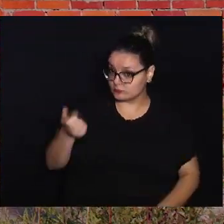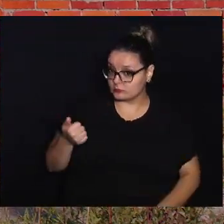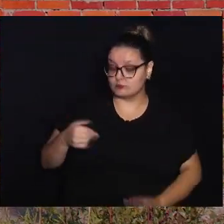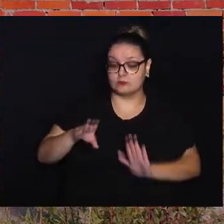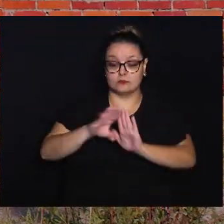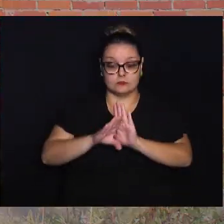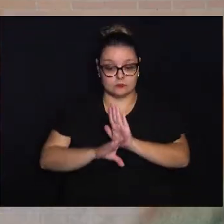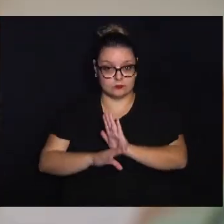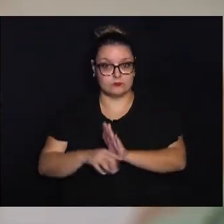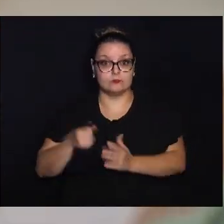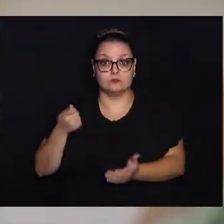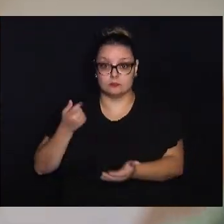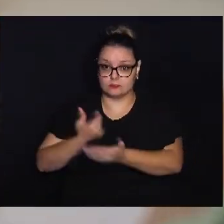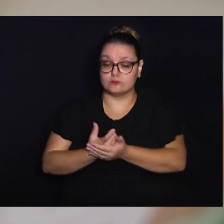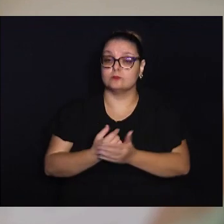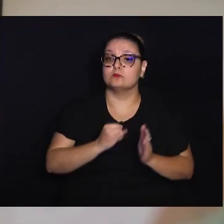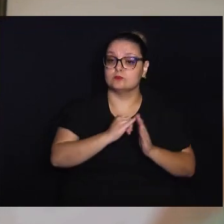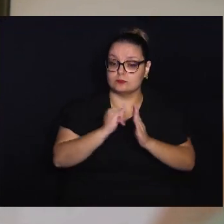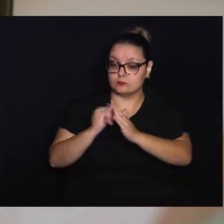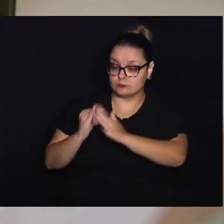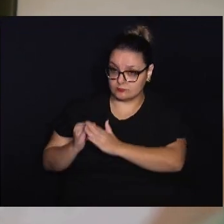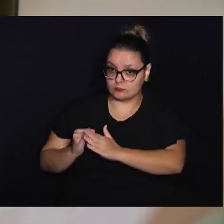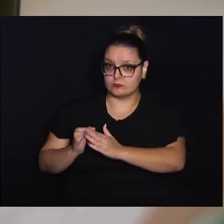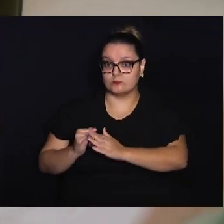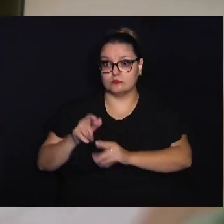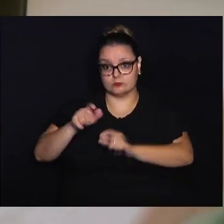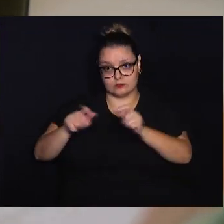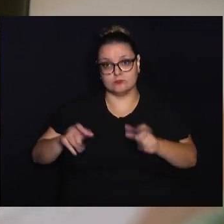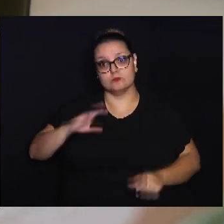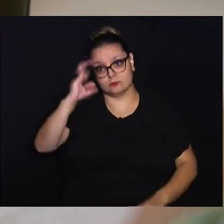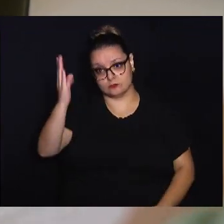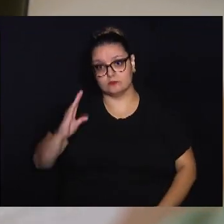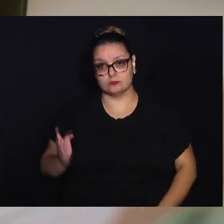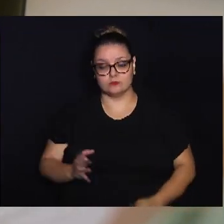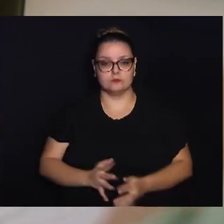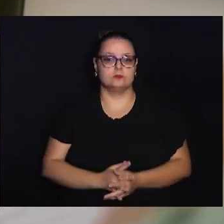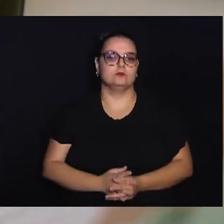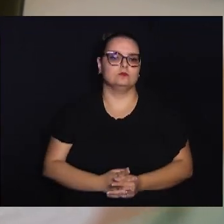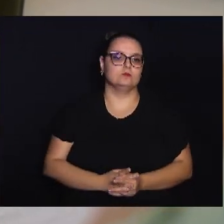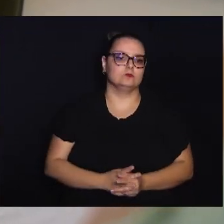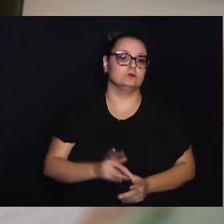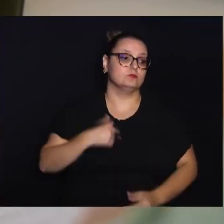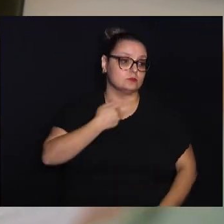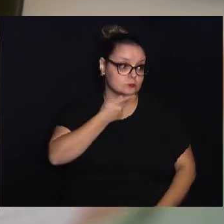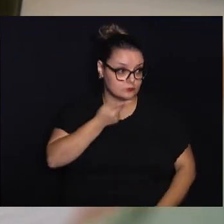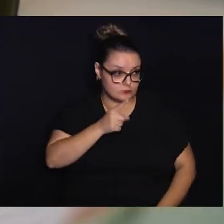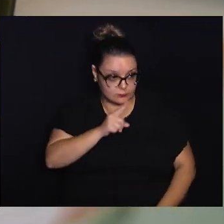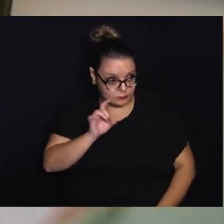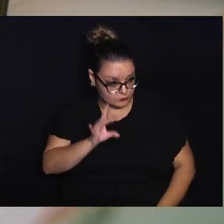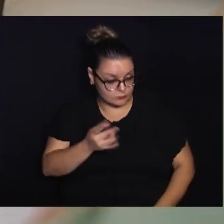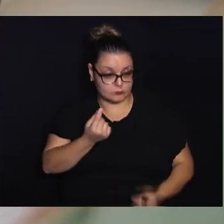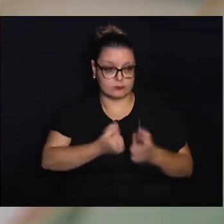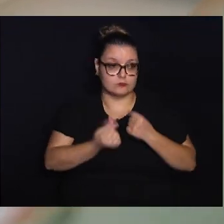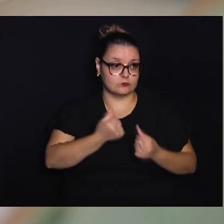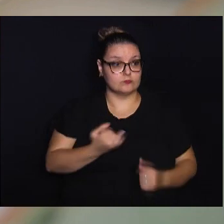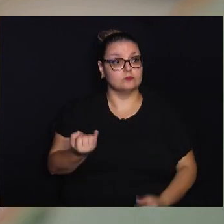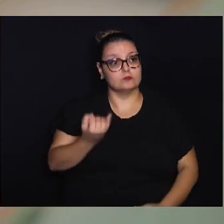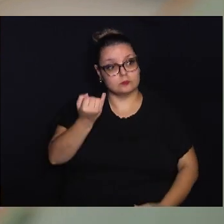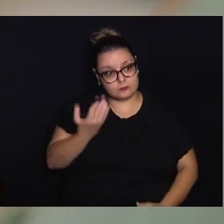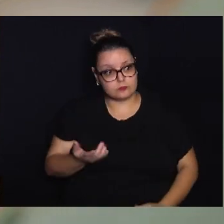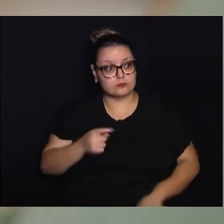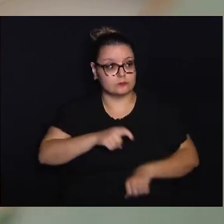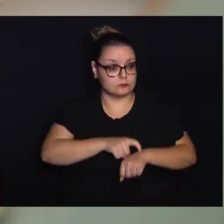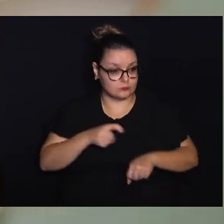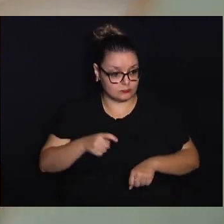é o melhor programa para aquisição de imóveis para o consumidor brasileiro. E a gente estava falando, não é apenas a questão financeira